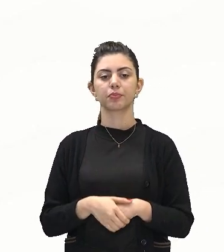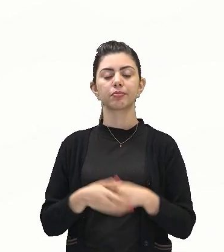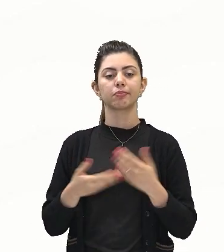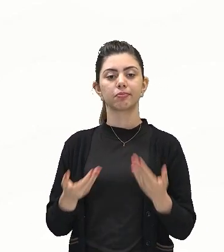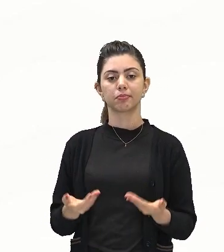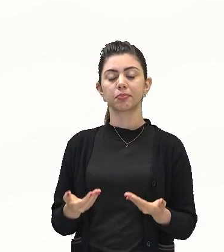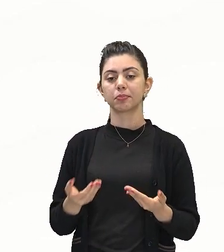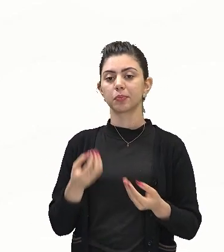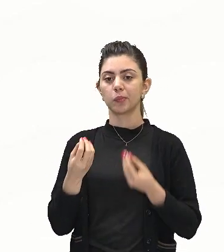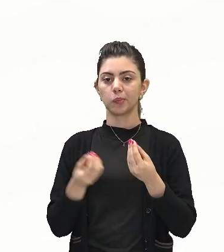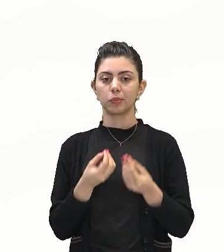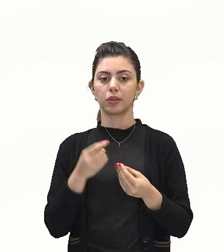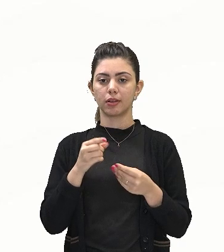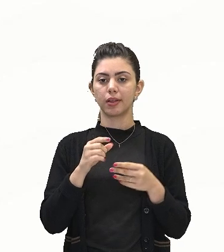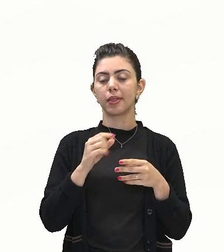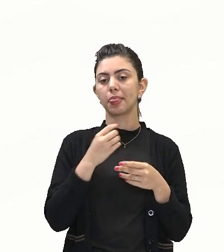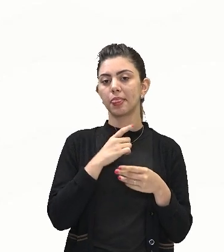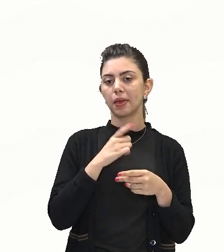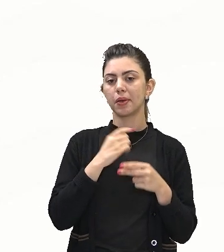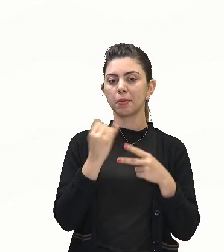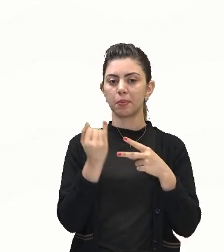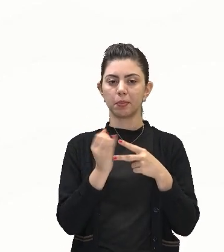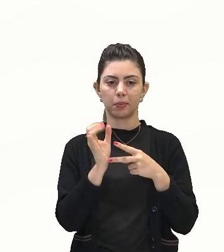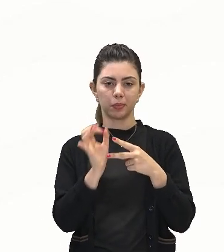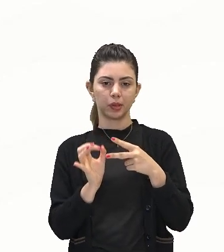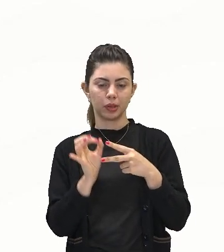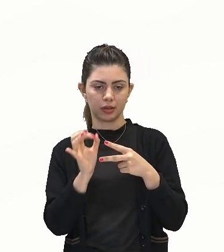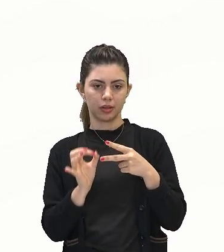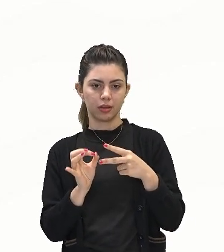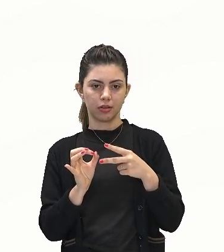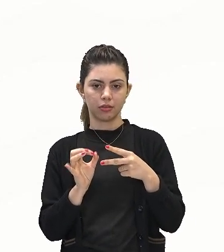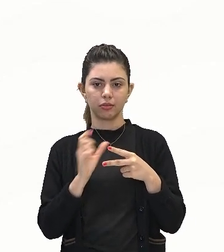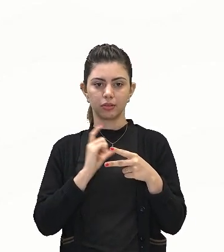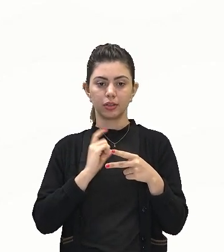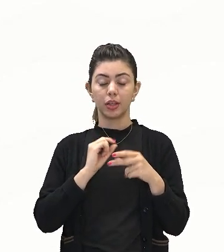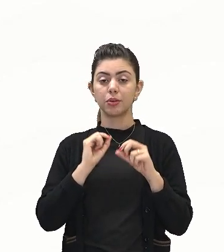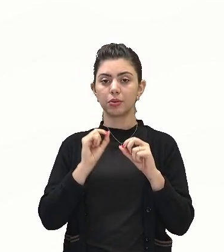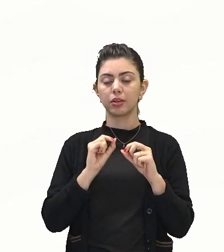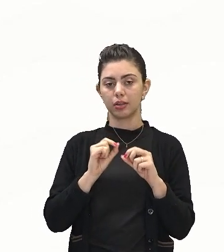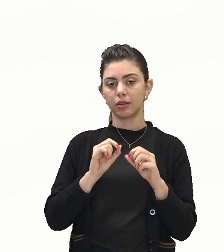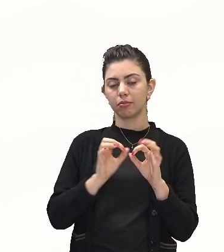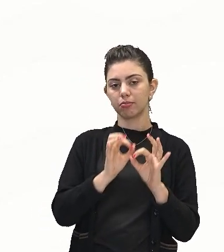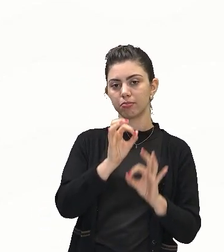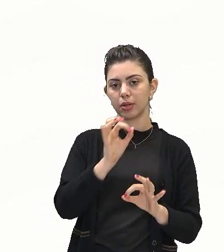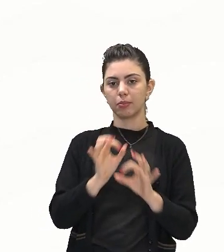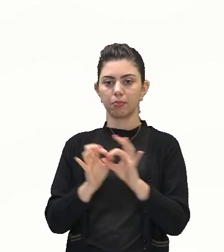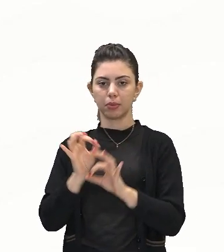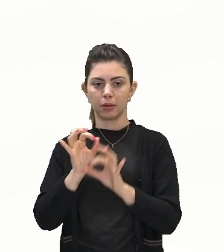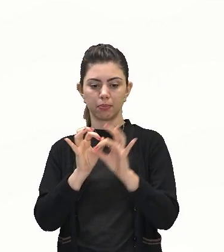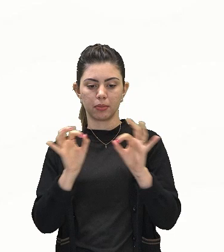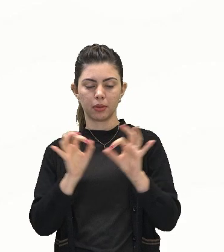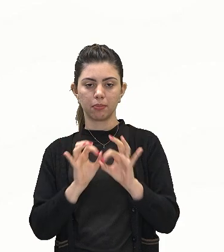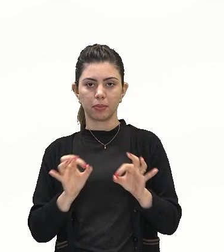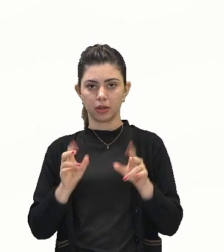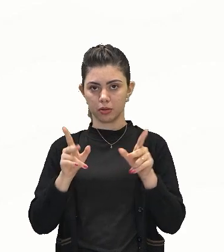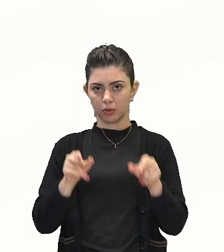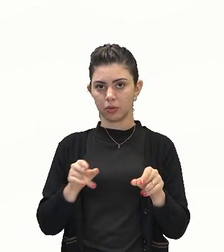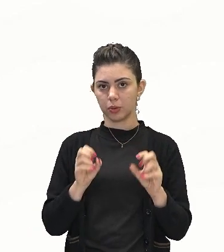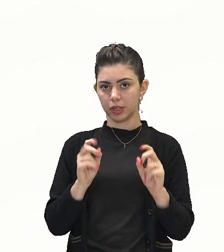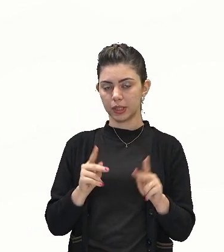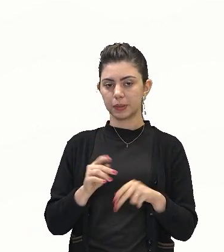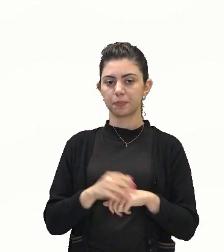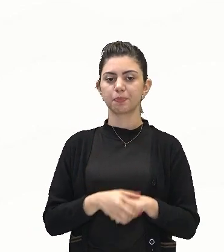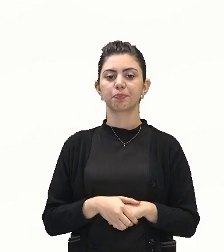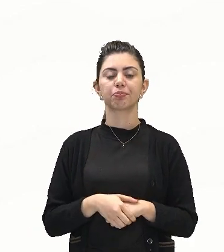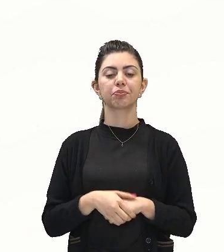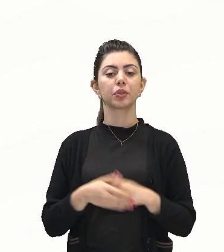polígono regular, eles possuem, né, ângulos internos congruentes, ou seja, mesma medida. E